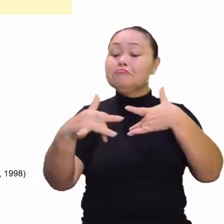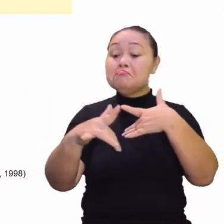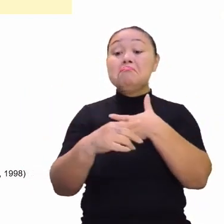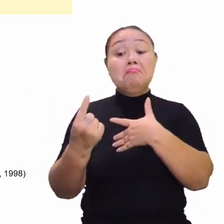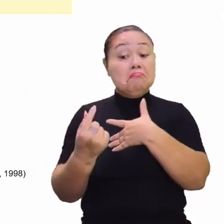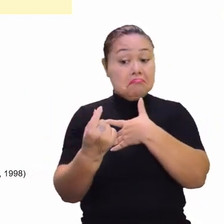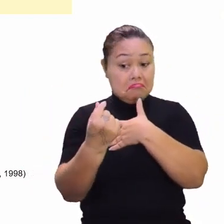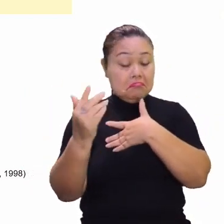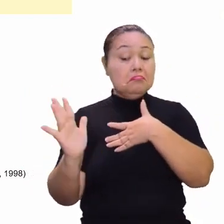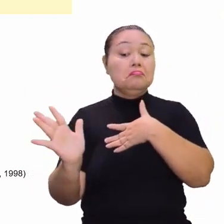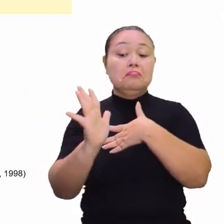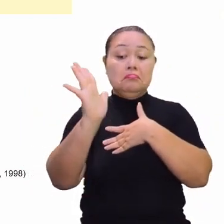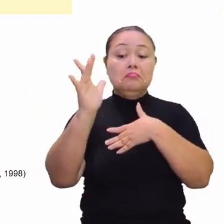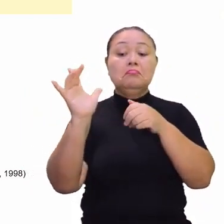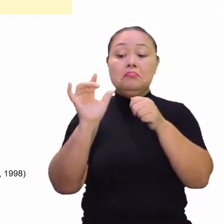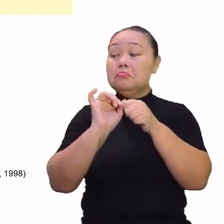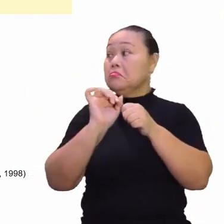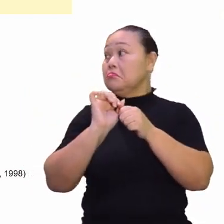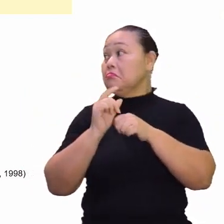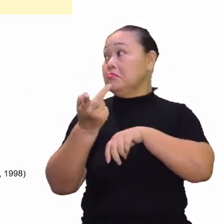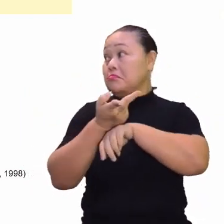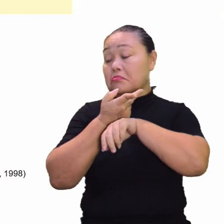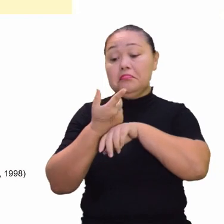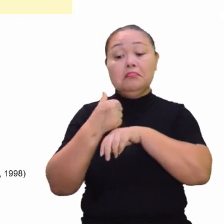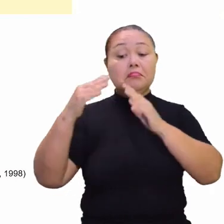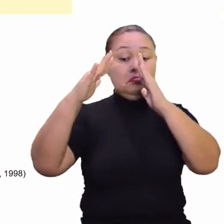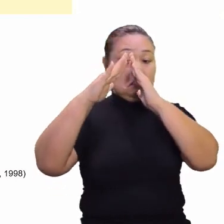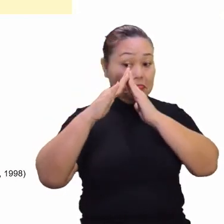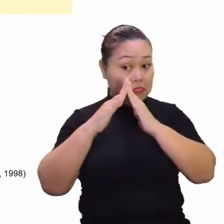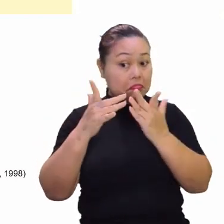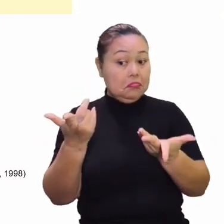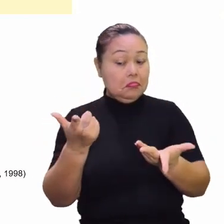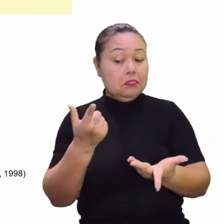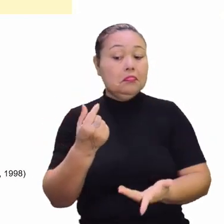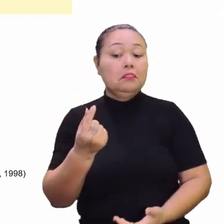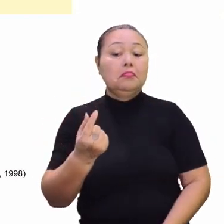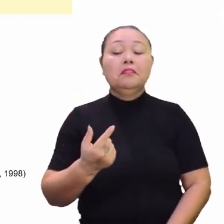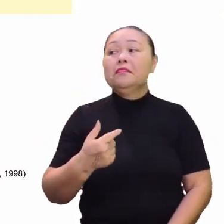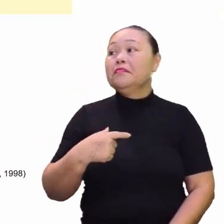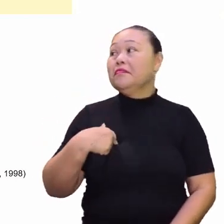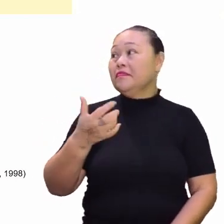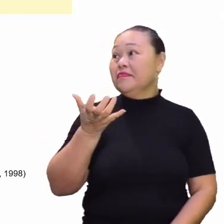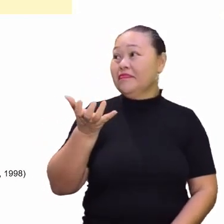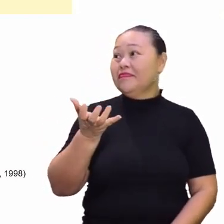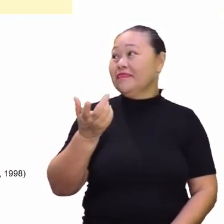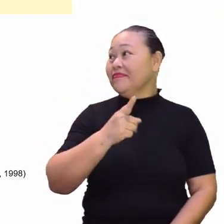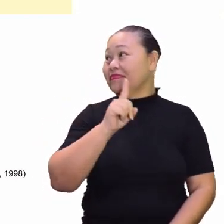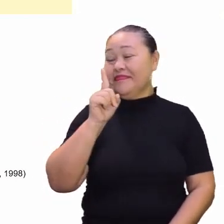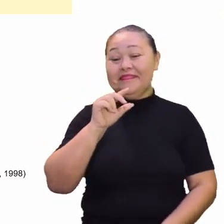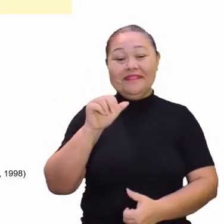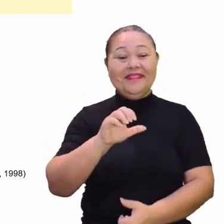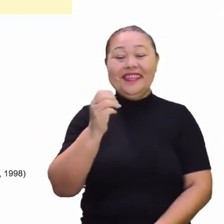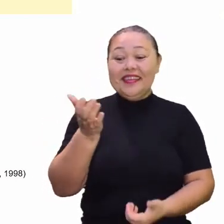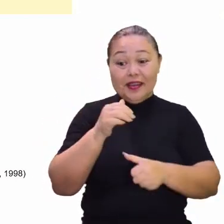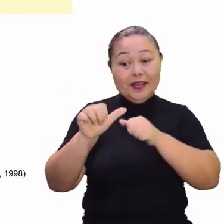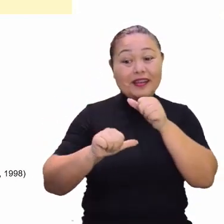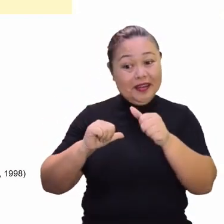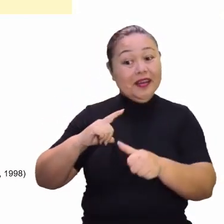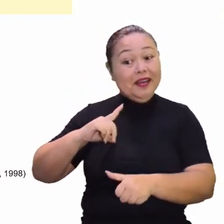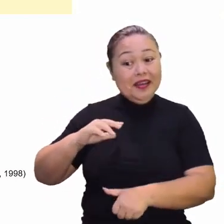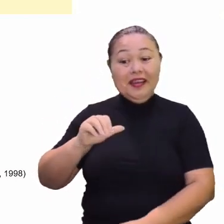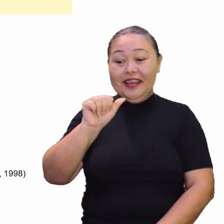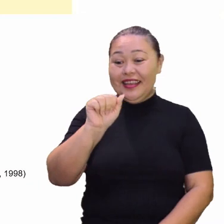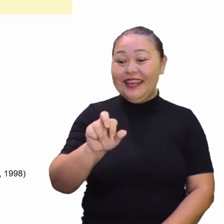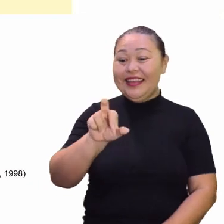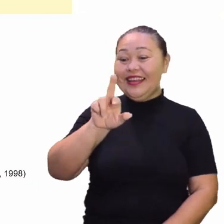altamente valorizado. Exato. Vai querer procurar saber quanto é uma casa lá para te ver. Eu queria virar um arigó agora, né? Pra ter uma casa com